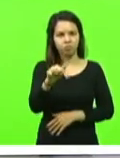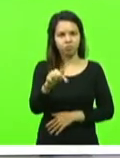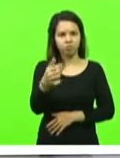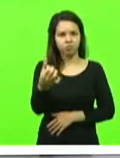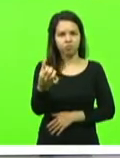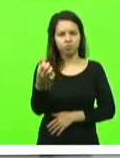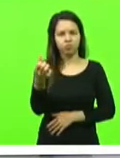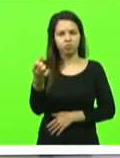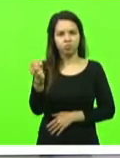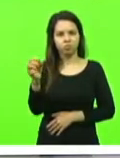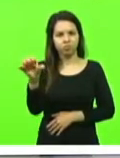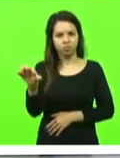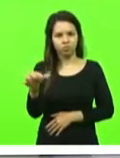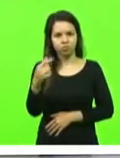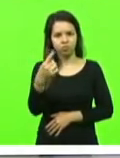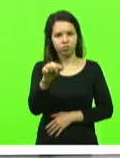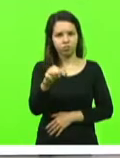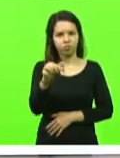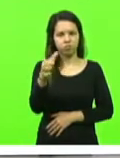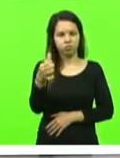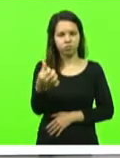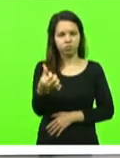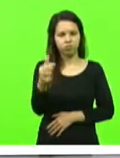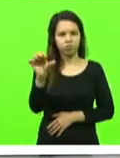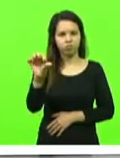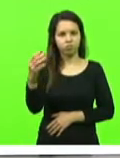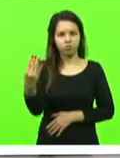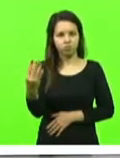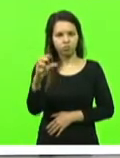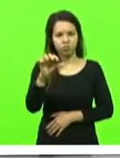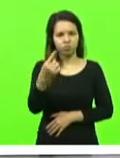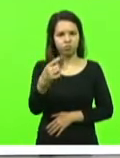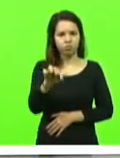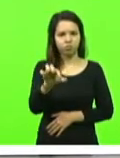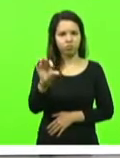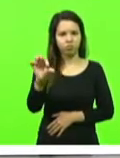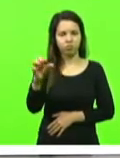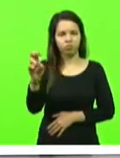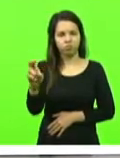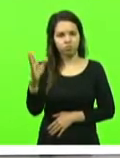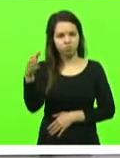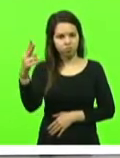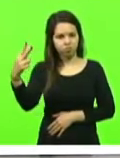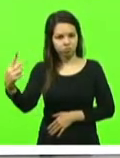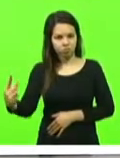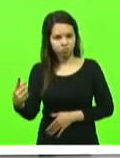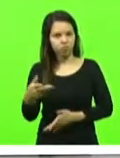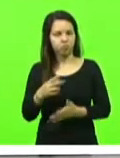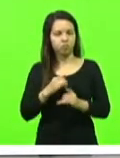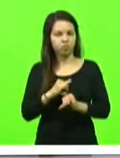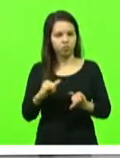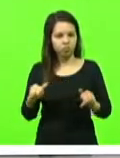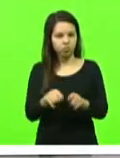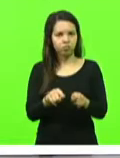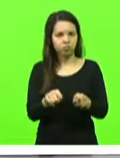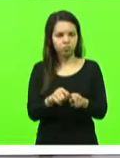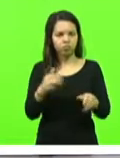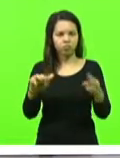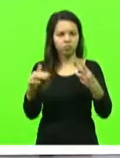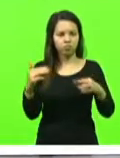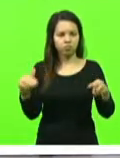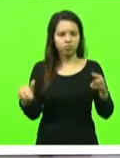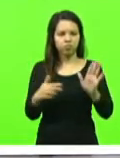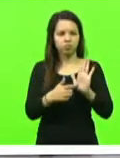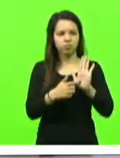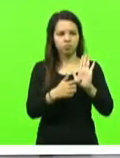1694 e 1695 barra 2021 e comunicou que encaminhará os destinatários as